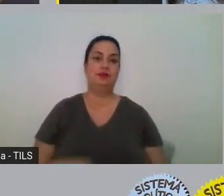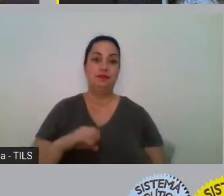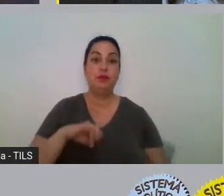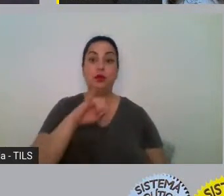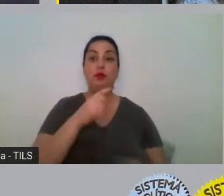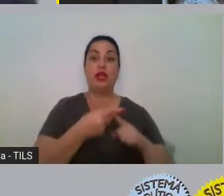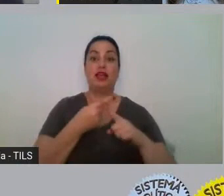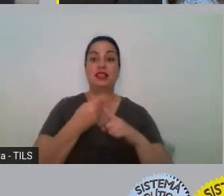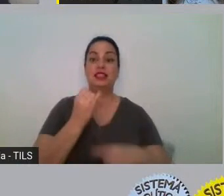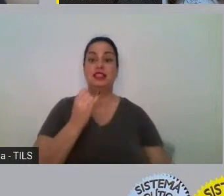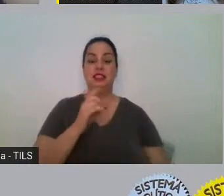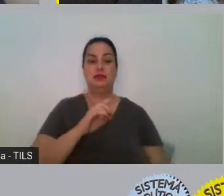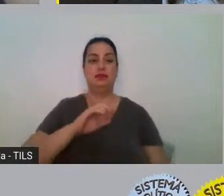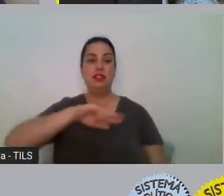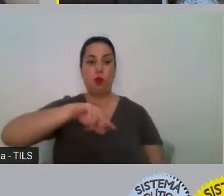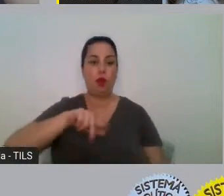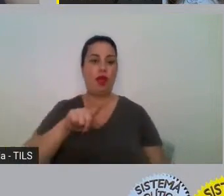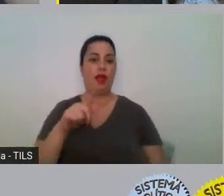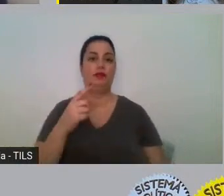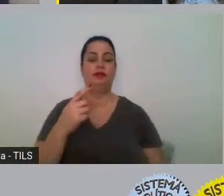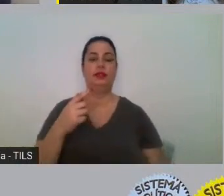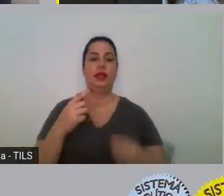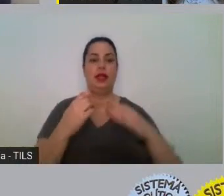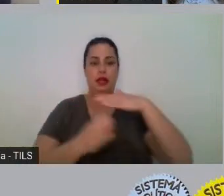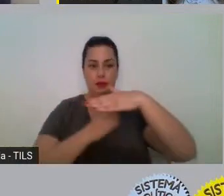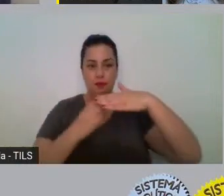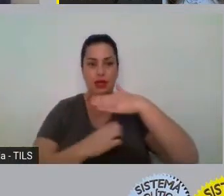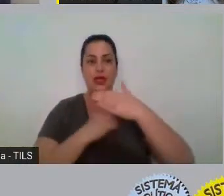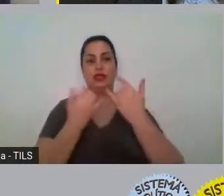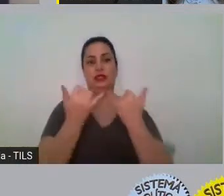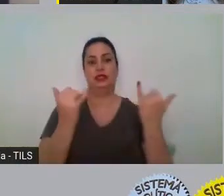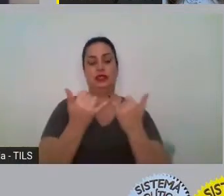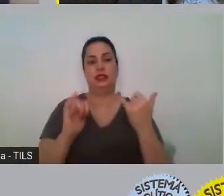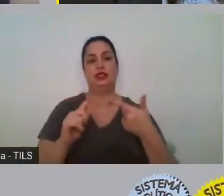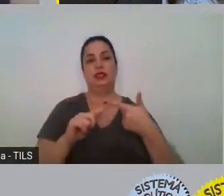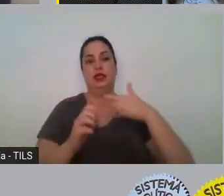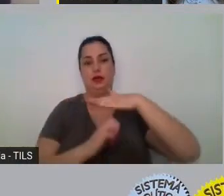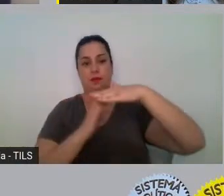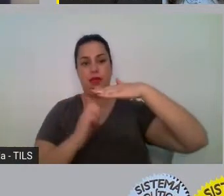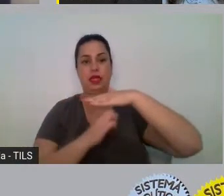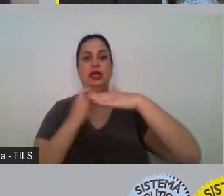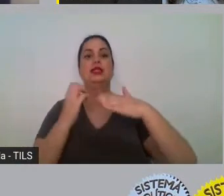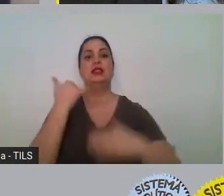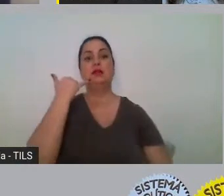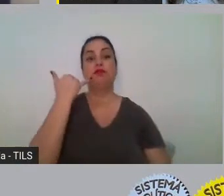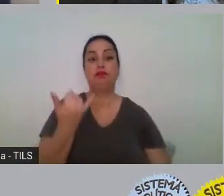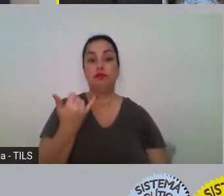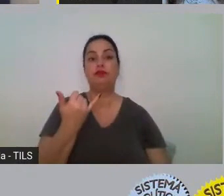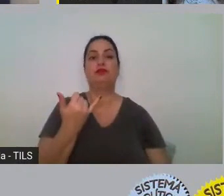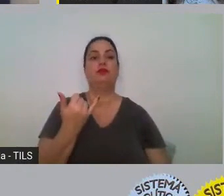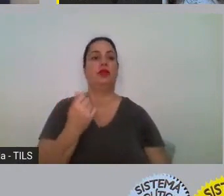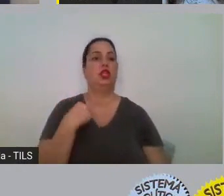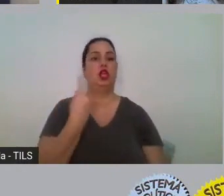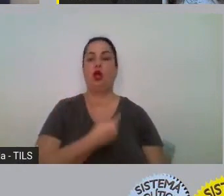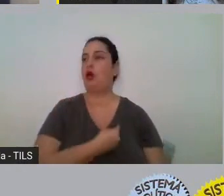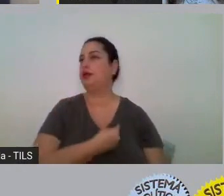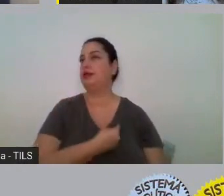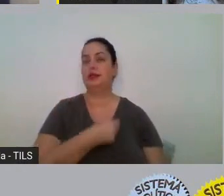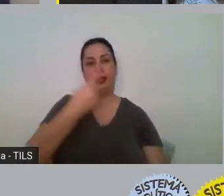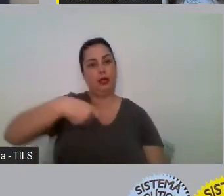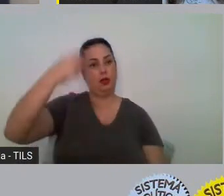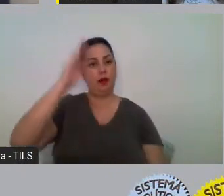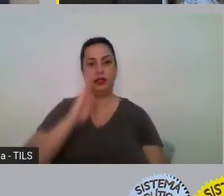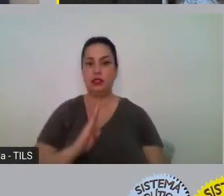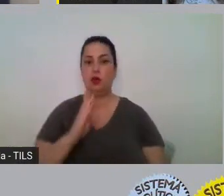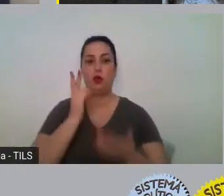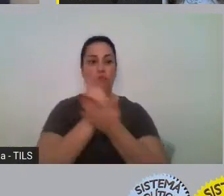de telefonia, se não fosse as empresas estatais, nós estaríamos ainda no século passado. Nós